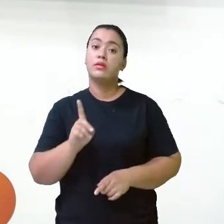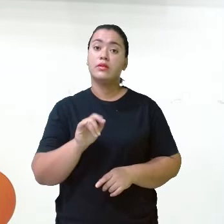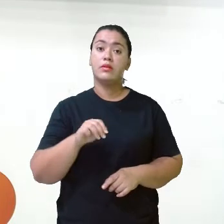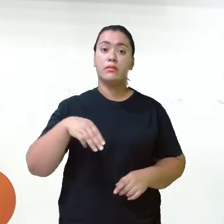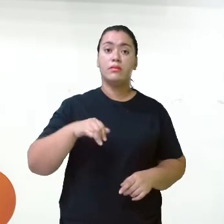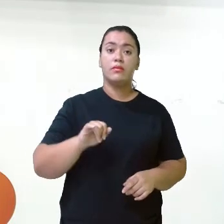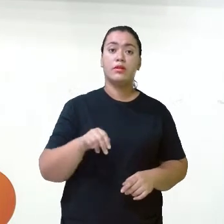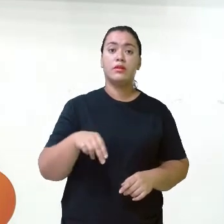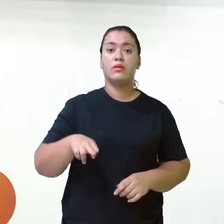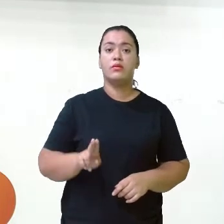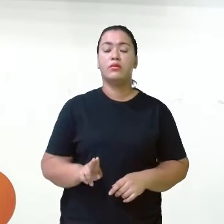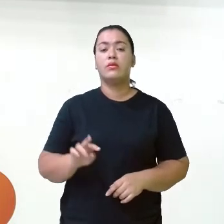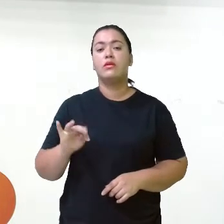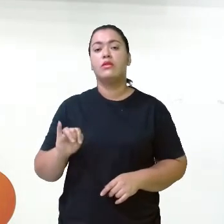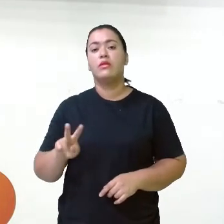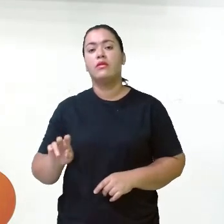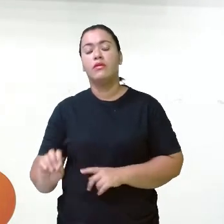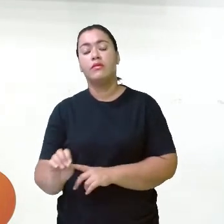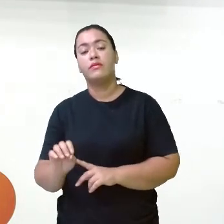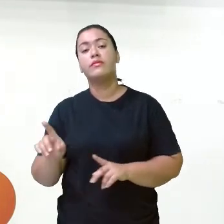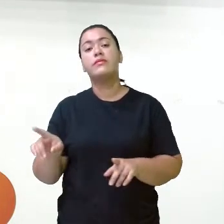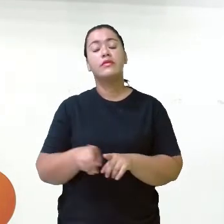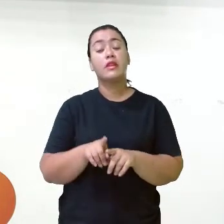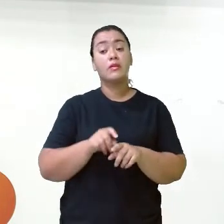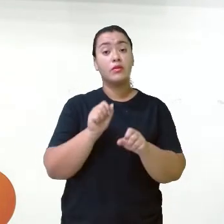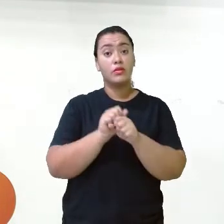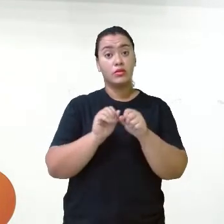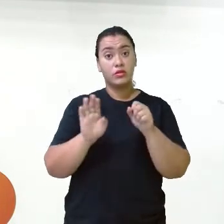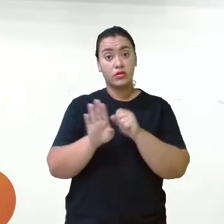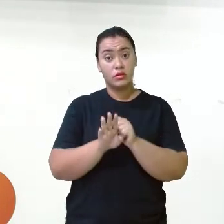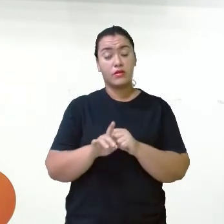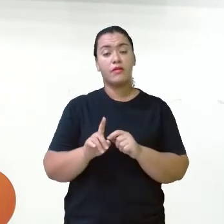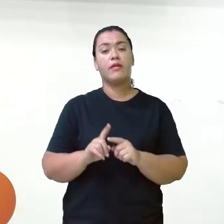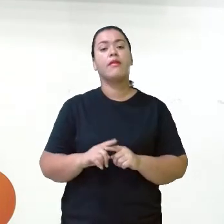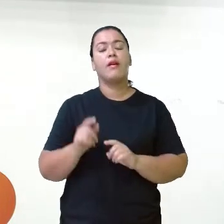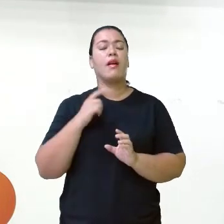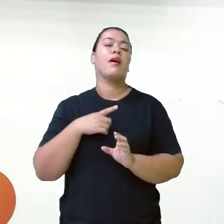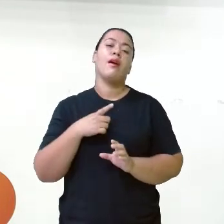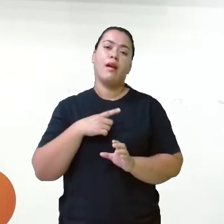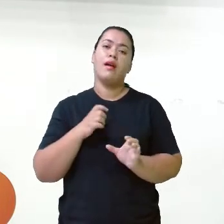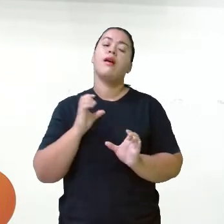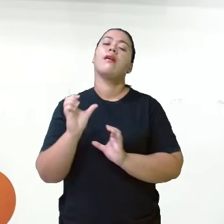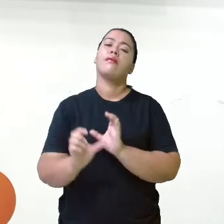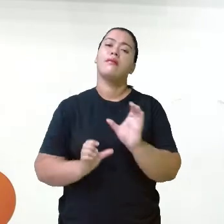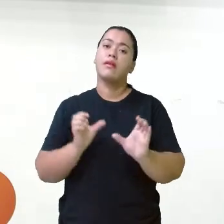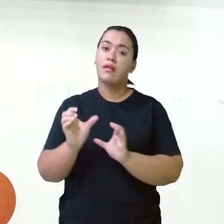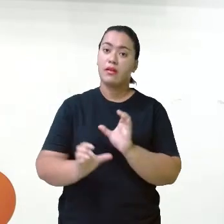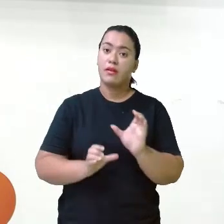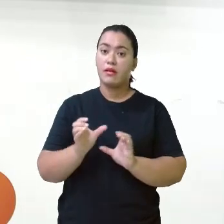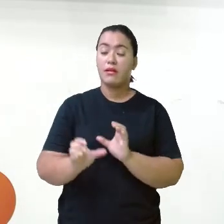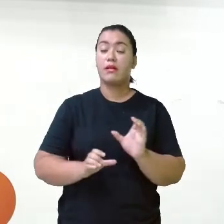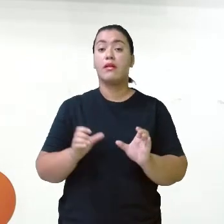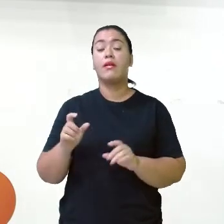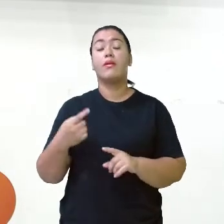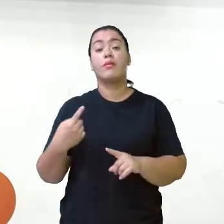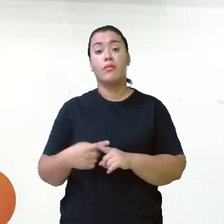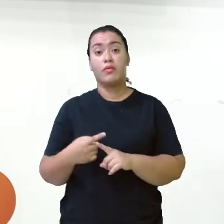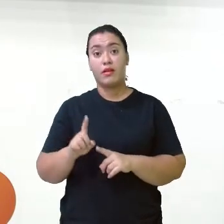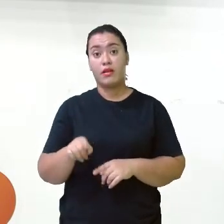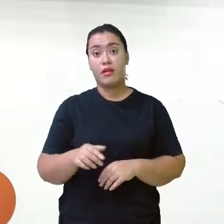mudar para mostrar, para demonstrar a você do que ele está falando. Tá certo? Então, ele é variável por conta disso.